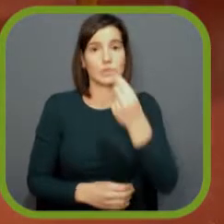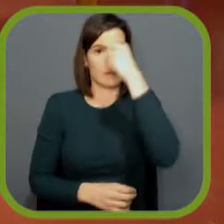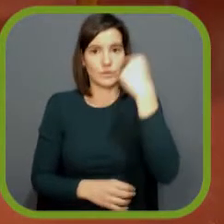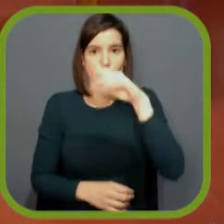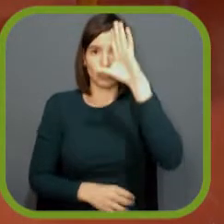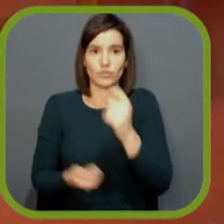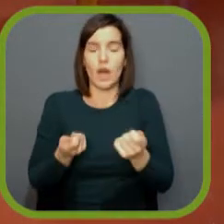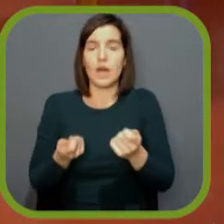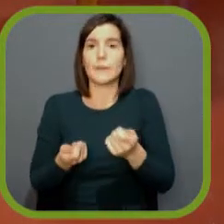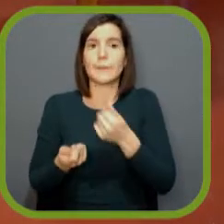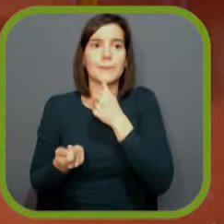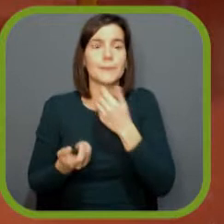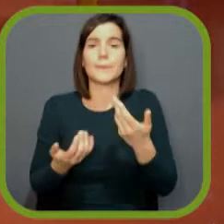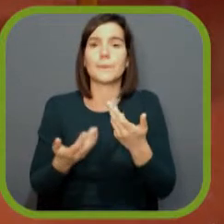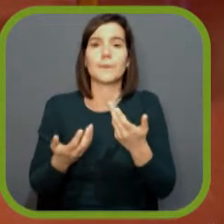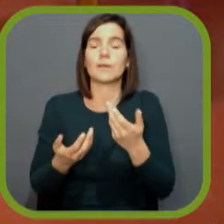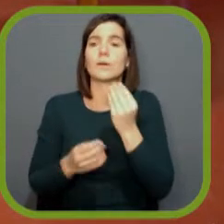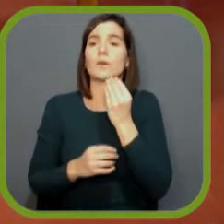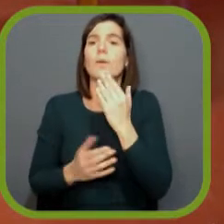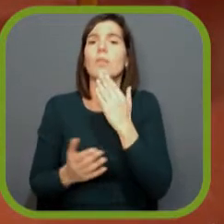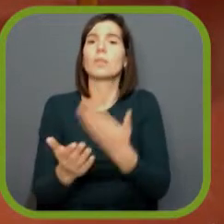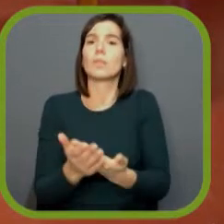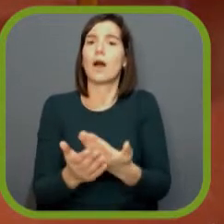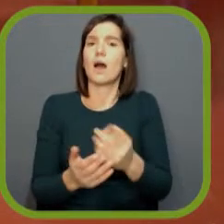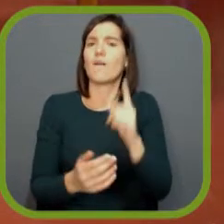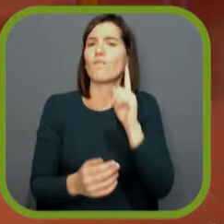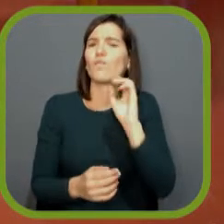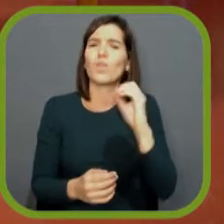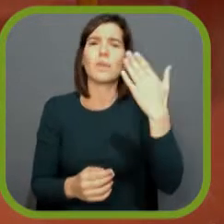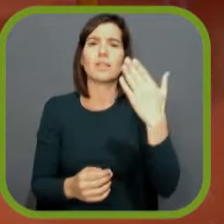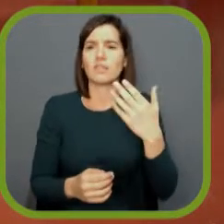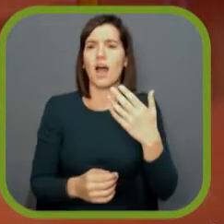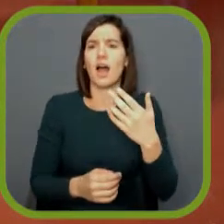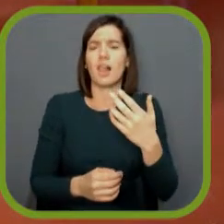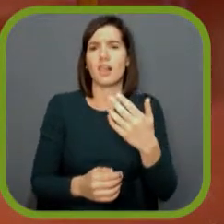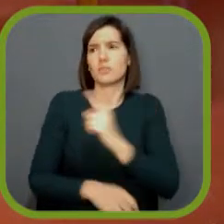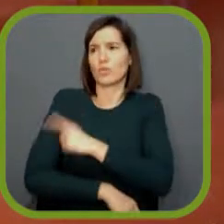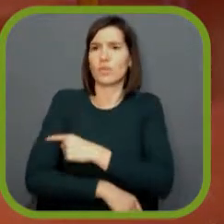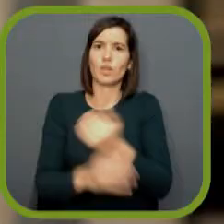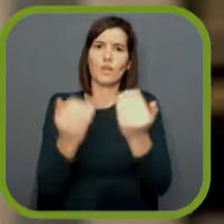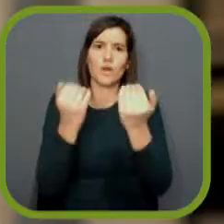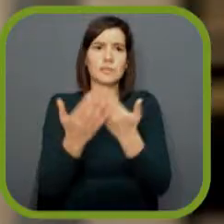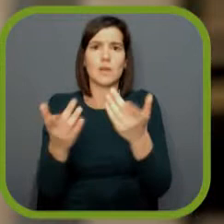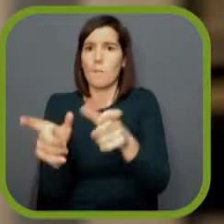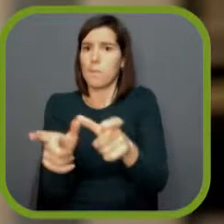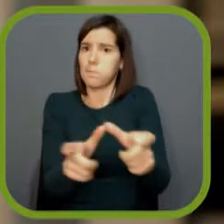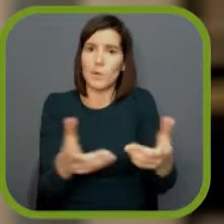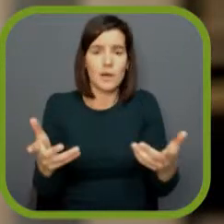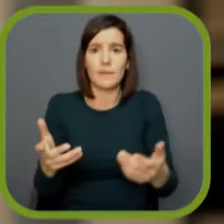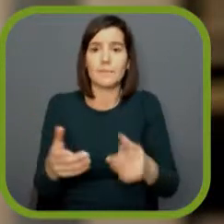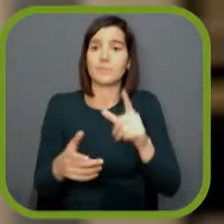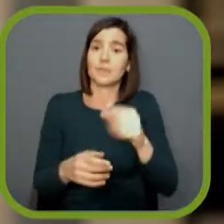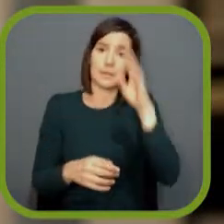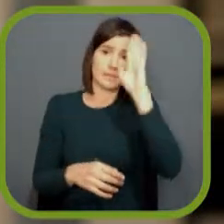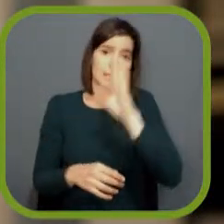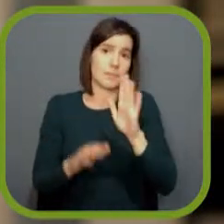torna-se extremamente difícil aos Estados poderem garantir este bem fundamental de soberania que são a informação, sabendo à partida